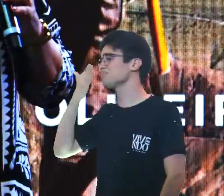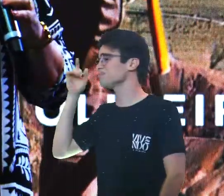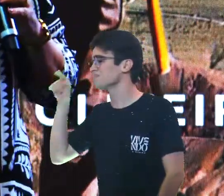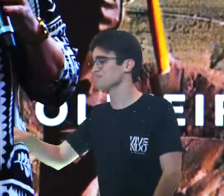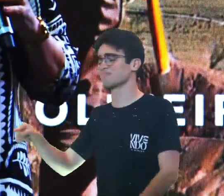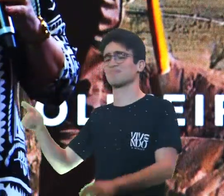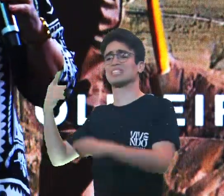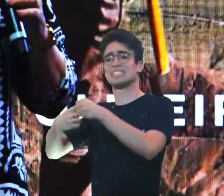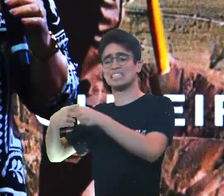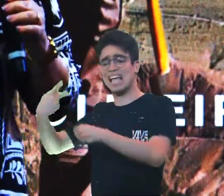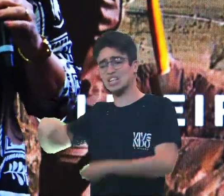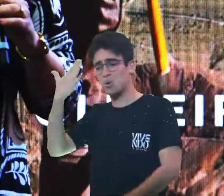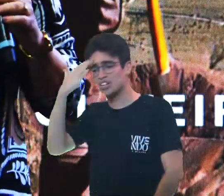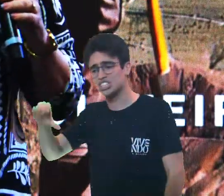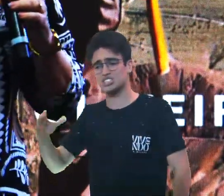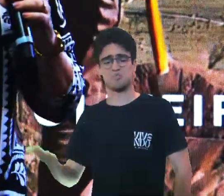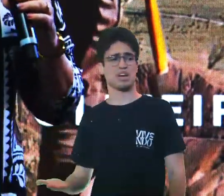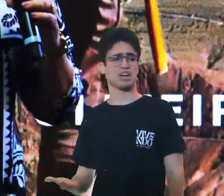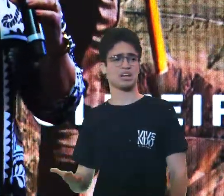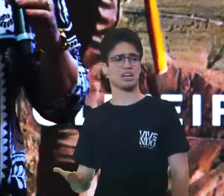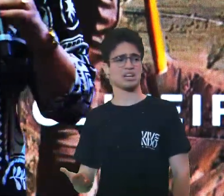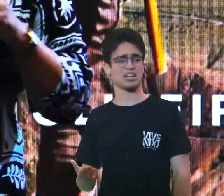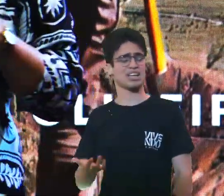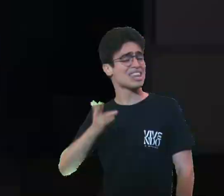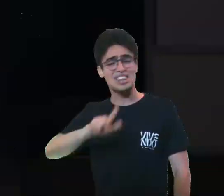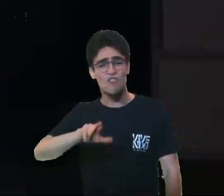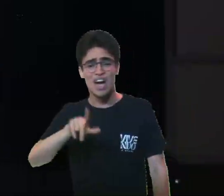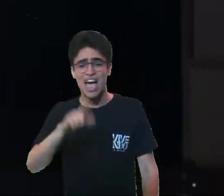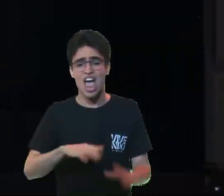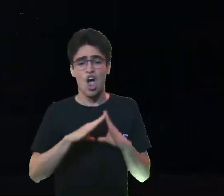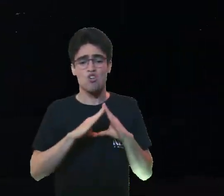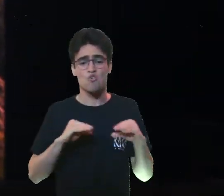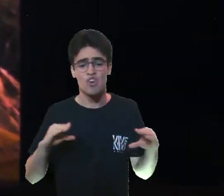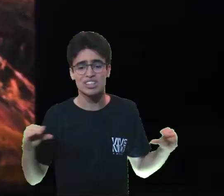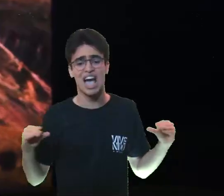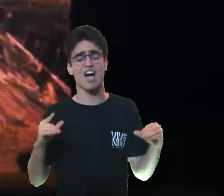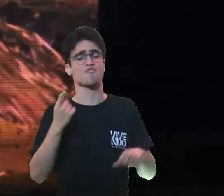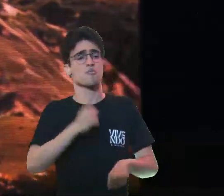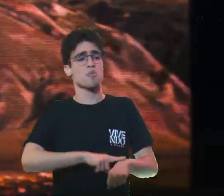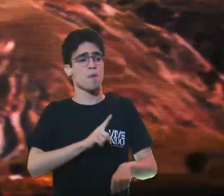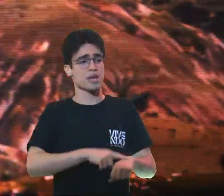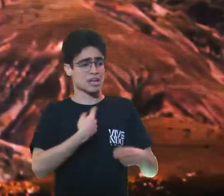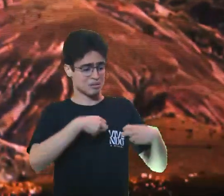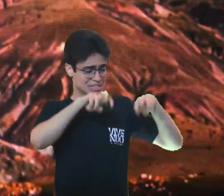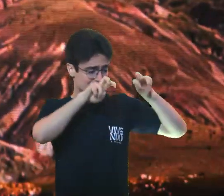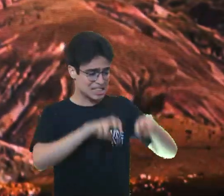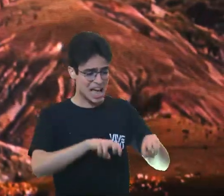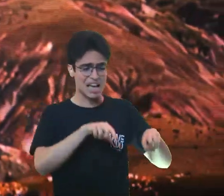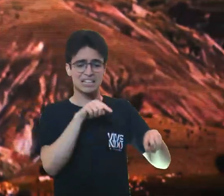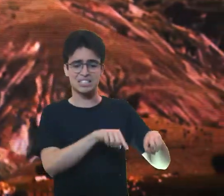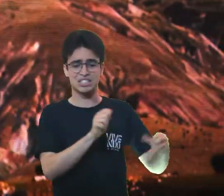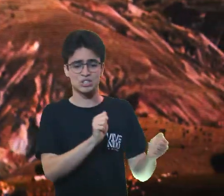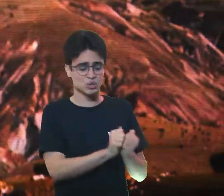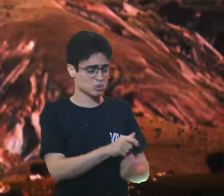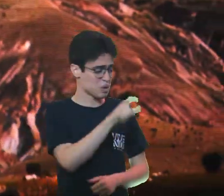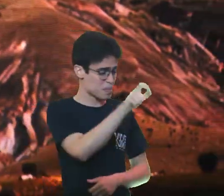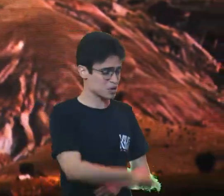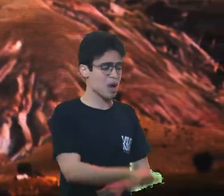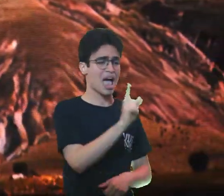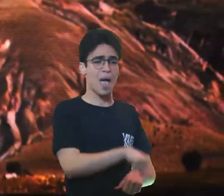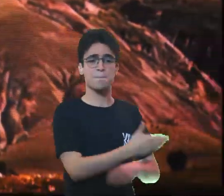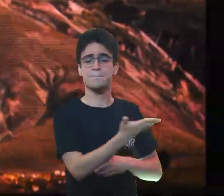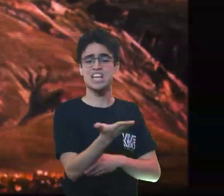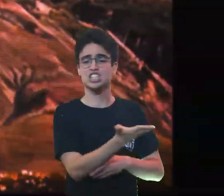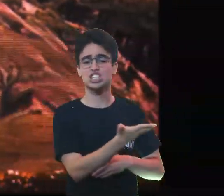Curitiba. Não vai ser confortável para nós sentar com a marmita junto ao mendigo que